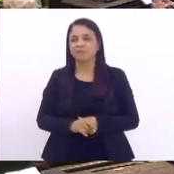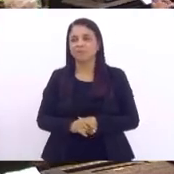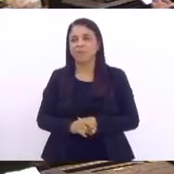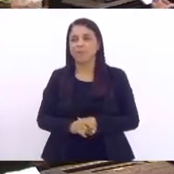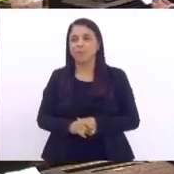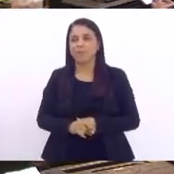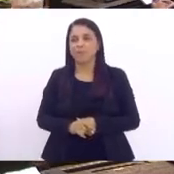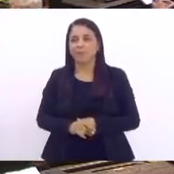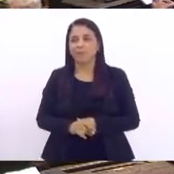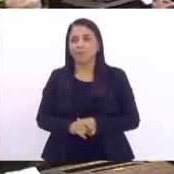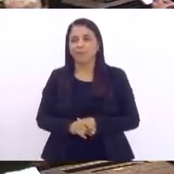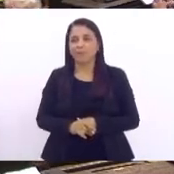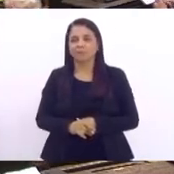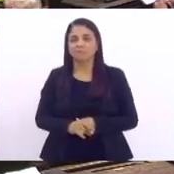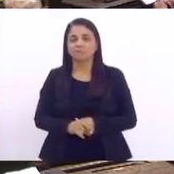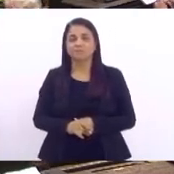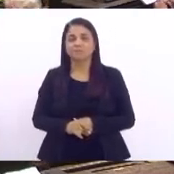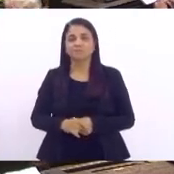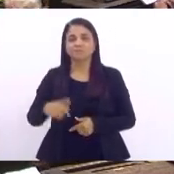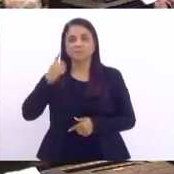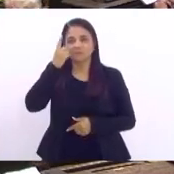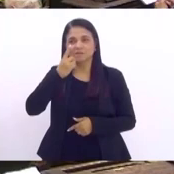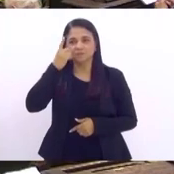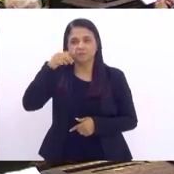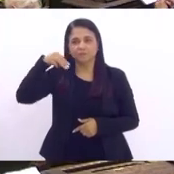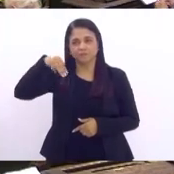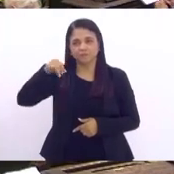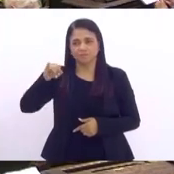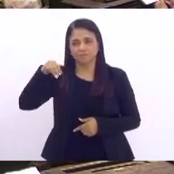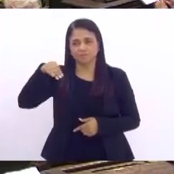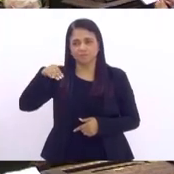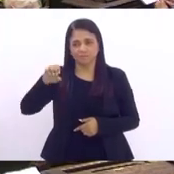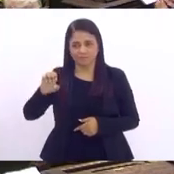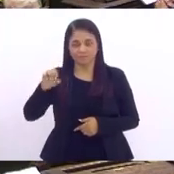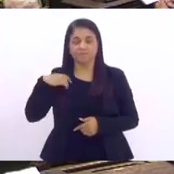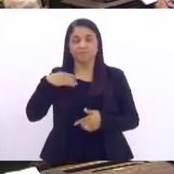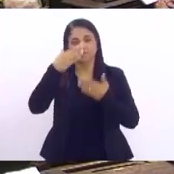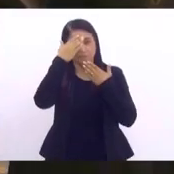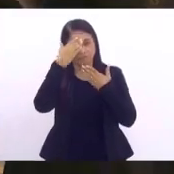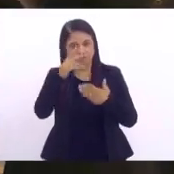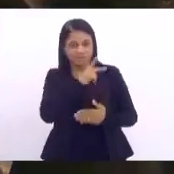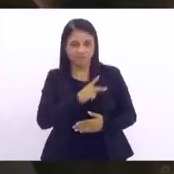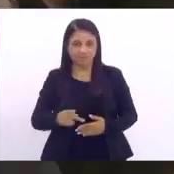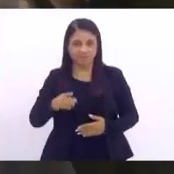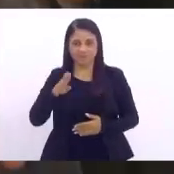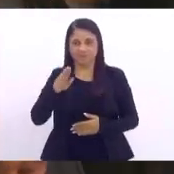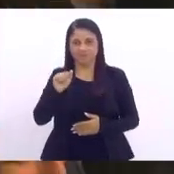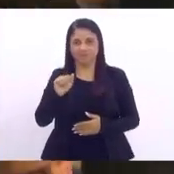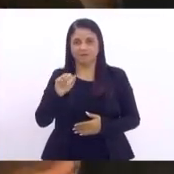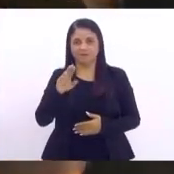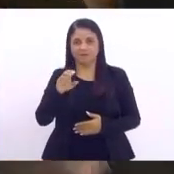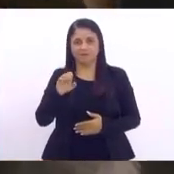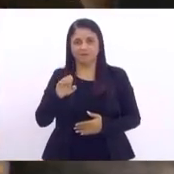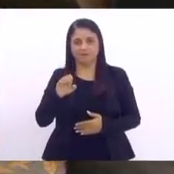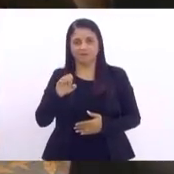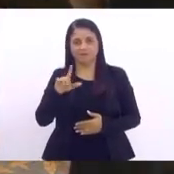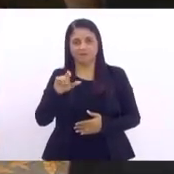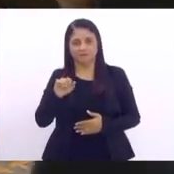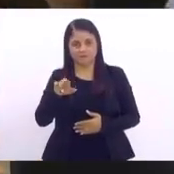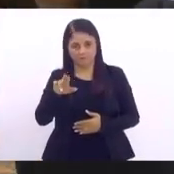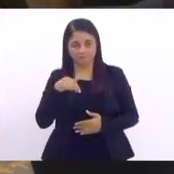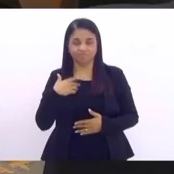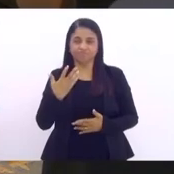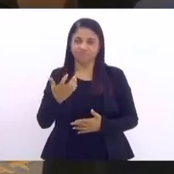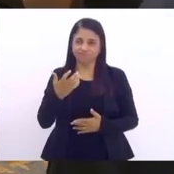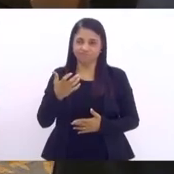Deputado Mink, por favor. Obrigado, presidente Bacelar. Não, eu queria, como meus colegas falaram